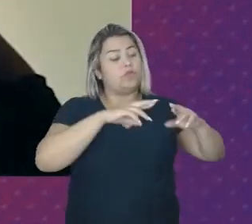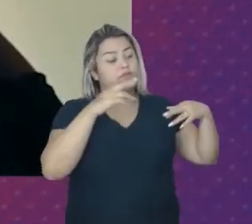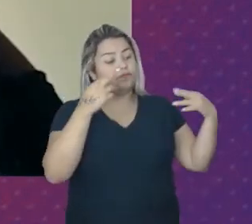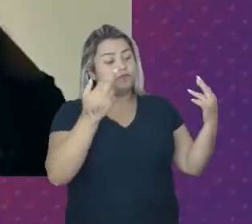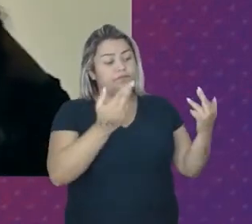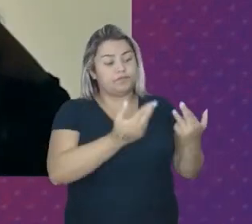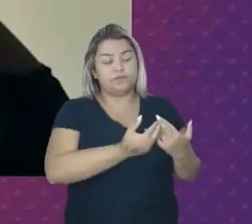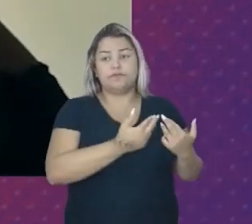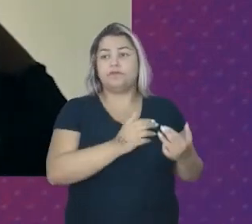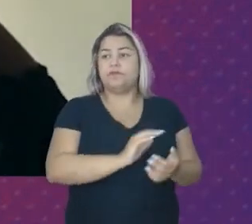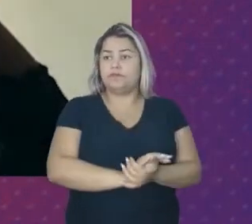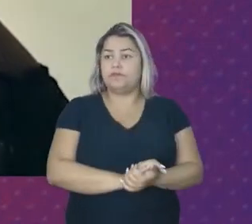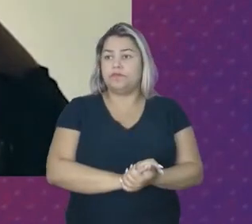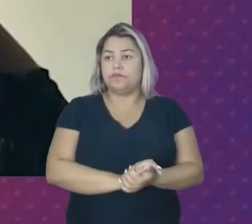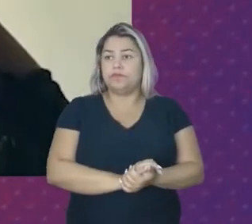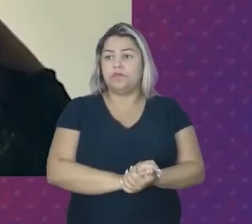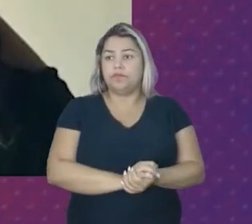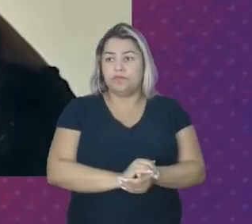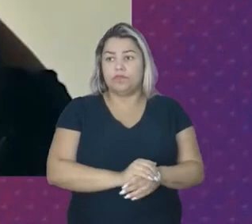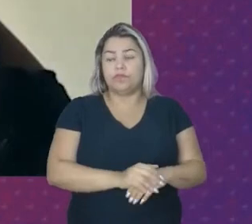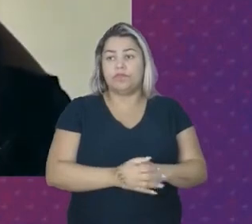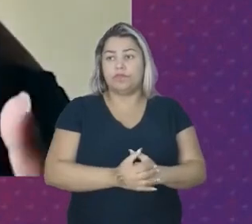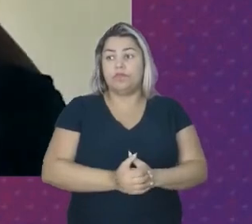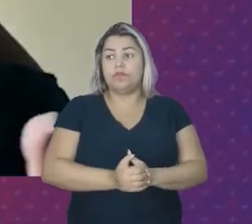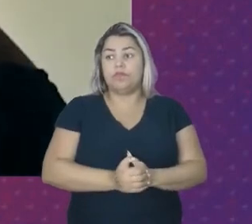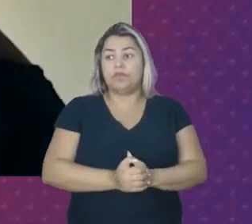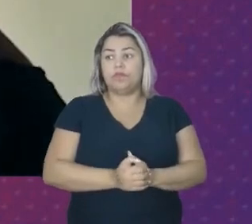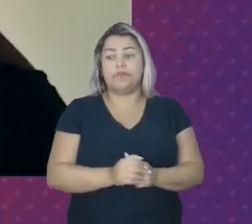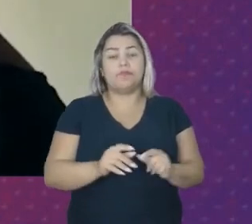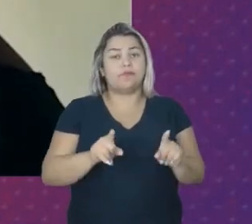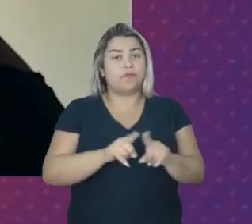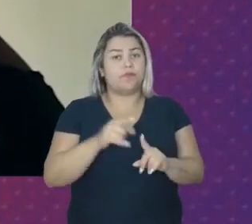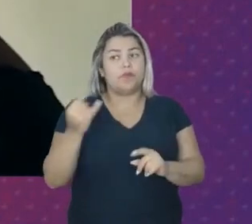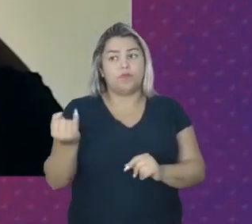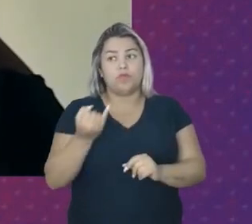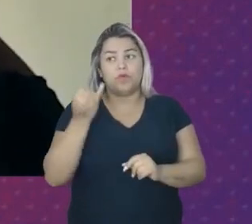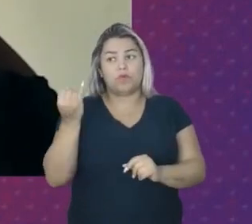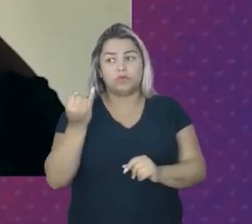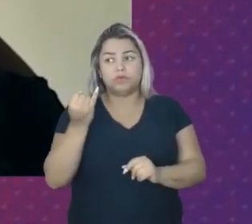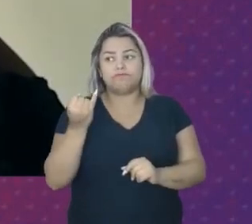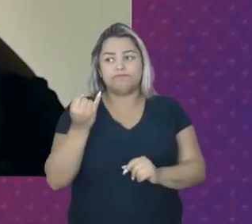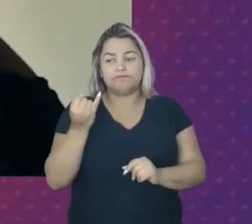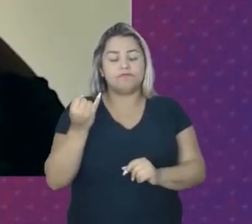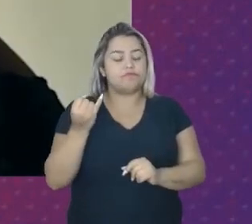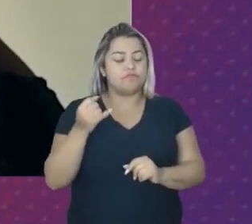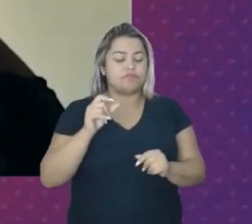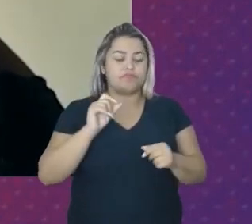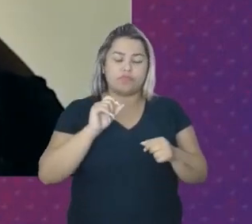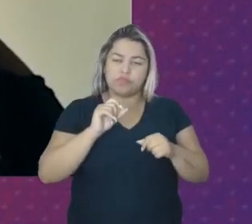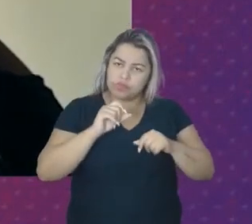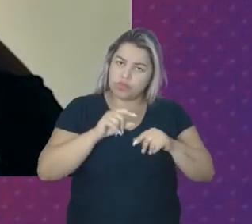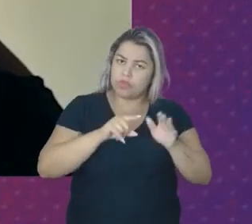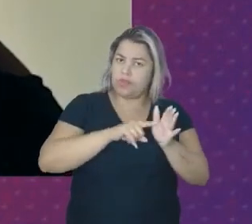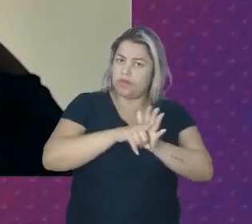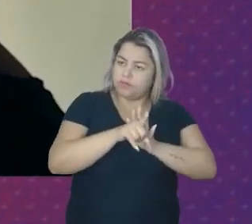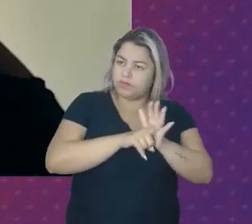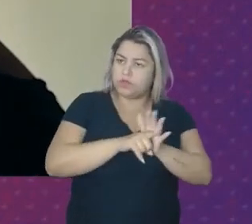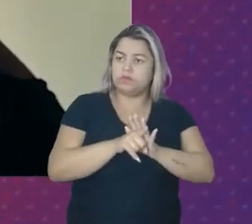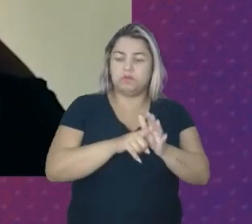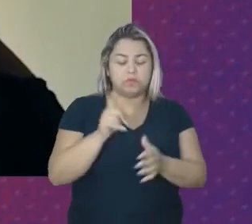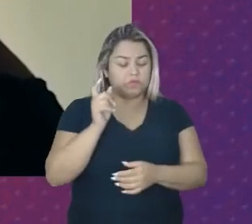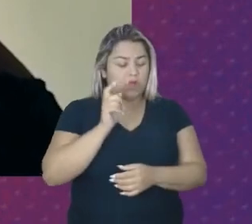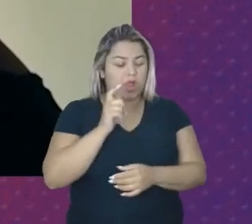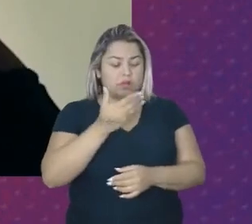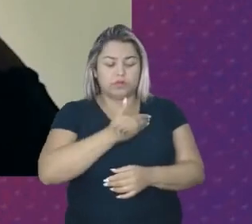plenária, desde que se trate desse assunto. Nádia, é tão importante assim que a gente trate desses assuntos de interesse público, com